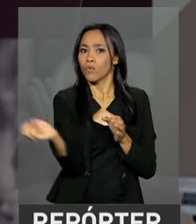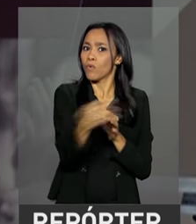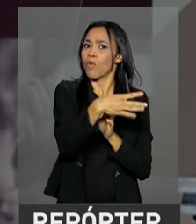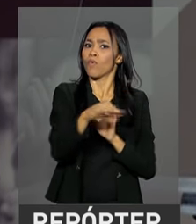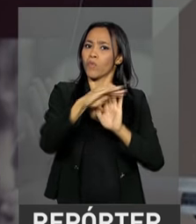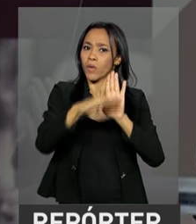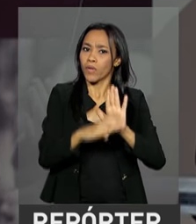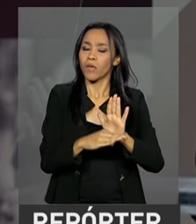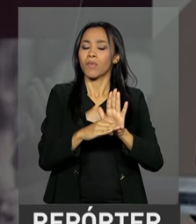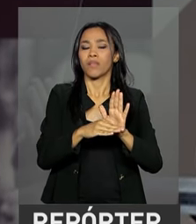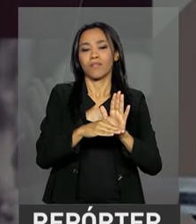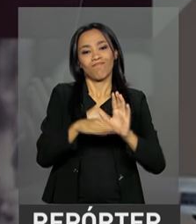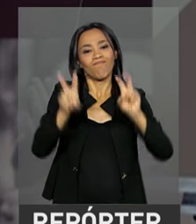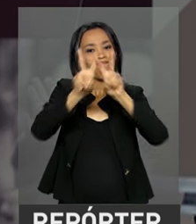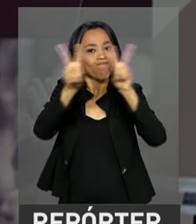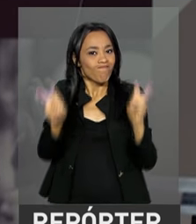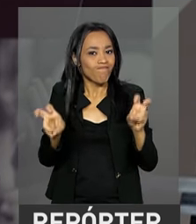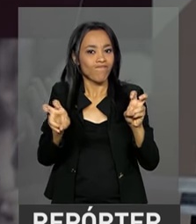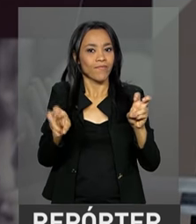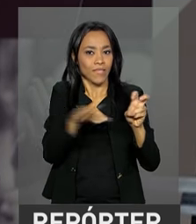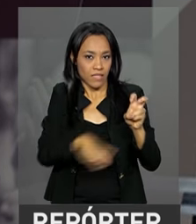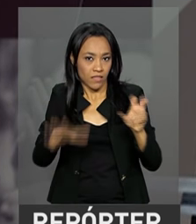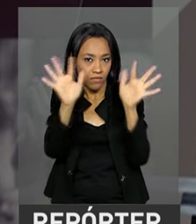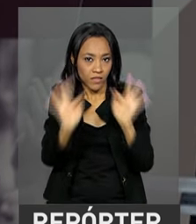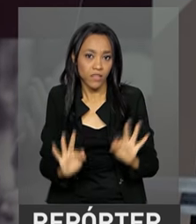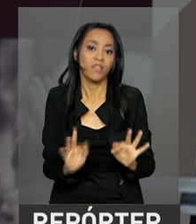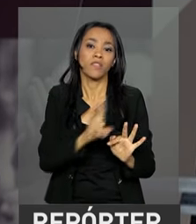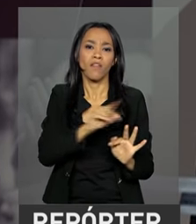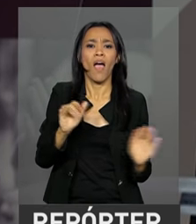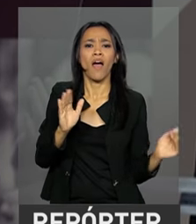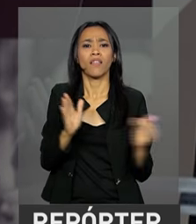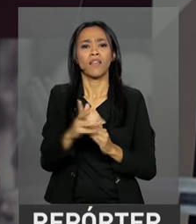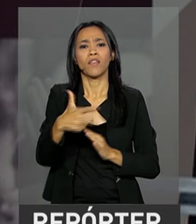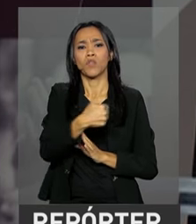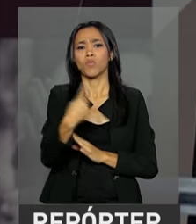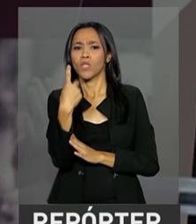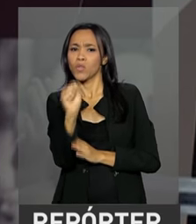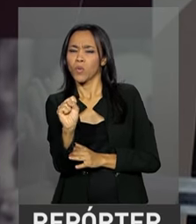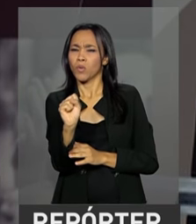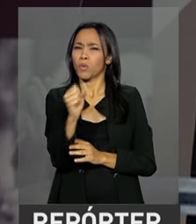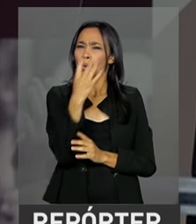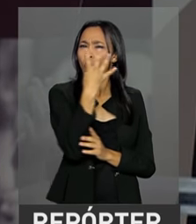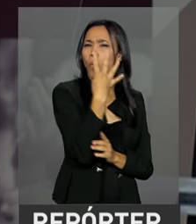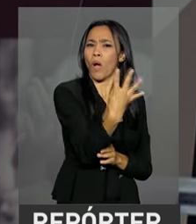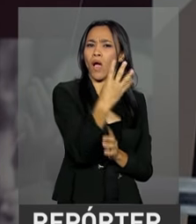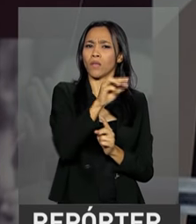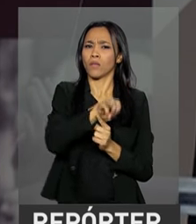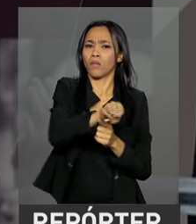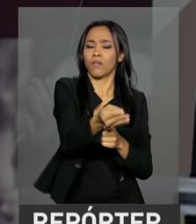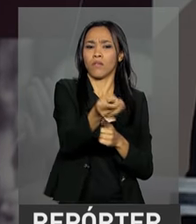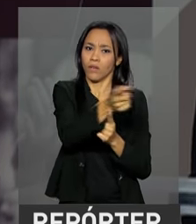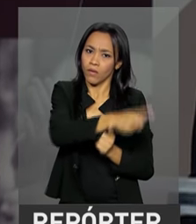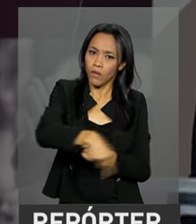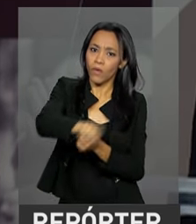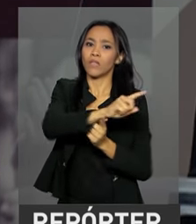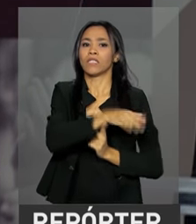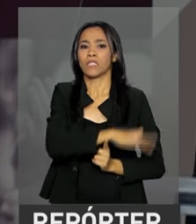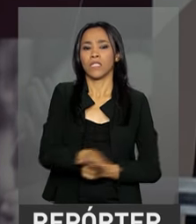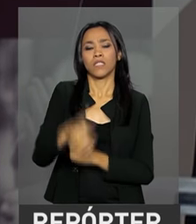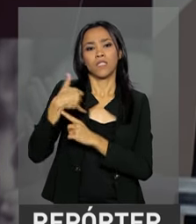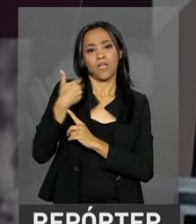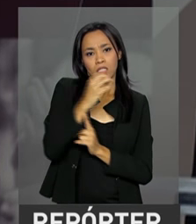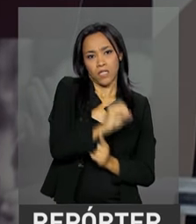que assegurará ao final de 2018 que mais ou menos 4 milhões de crianças de 0 a 3